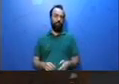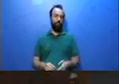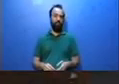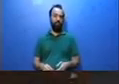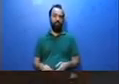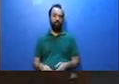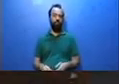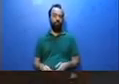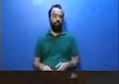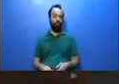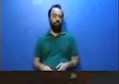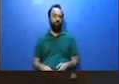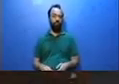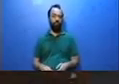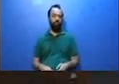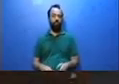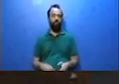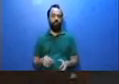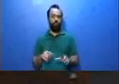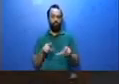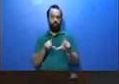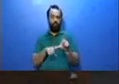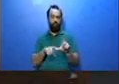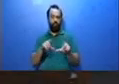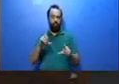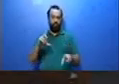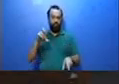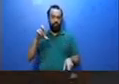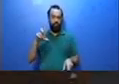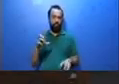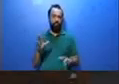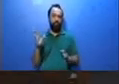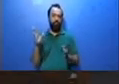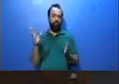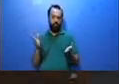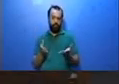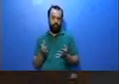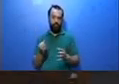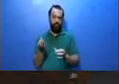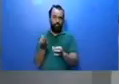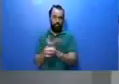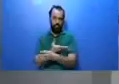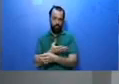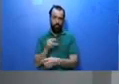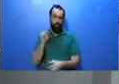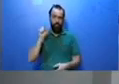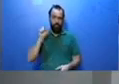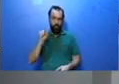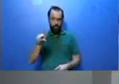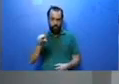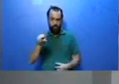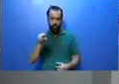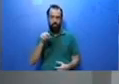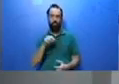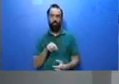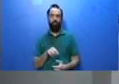os dedinhos, a letra maiúscula, terminar com um sinal de